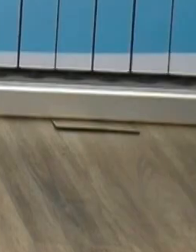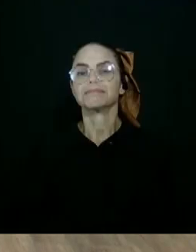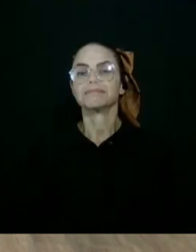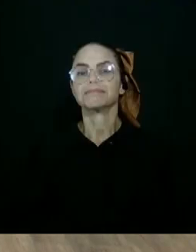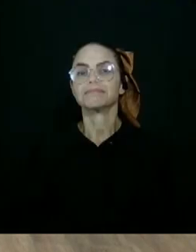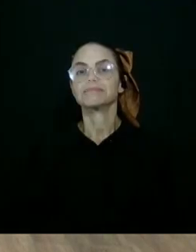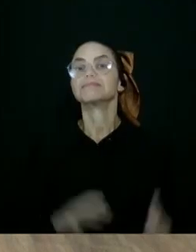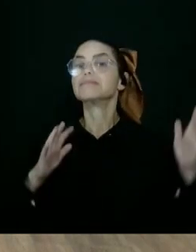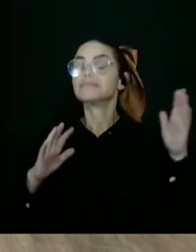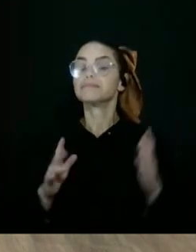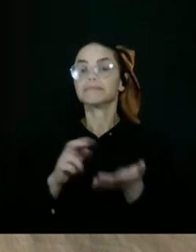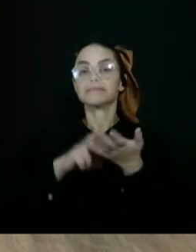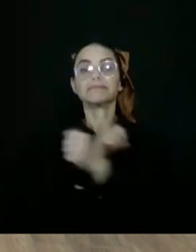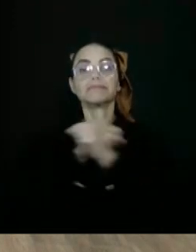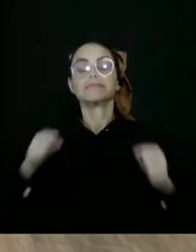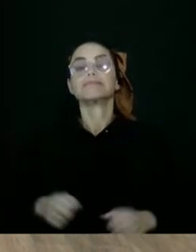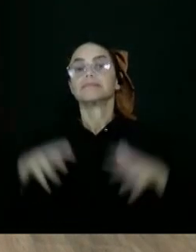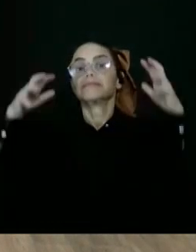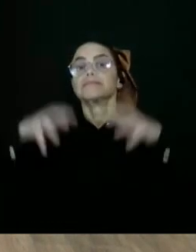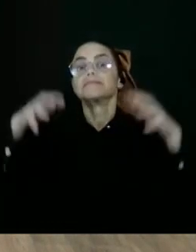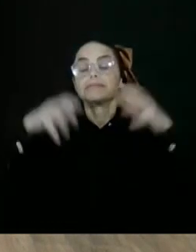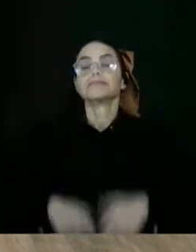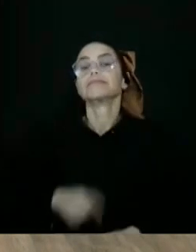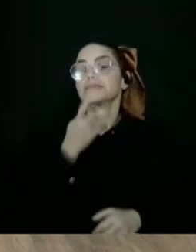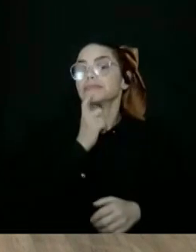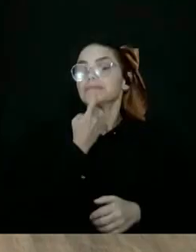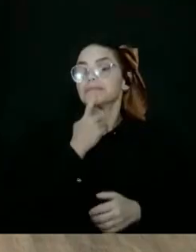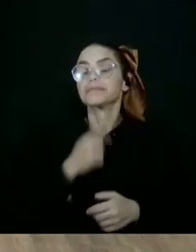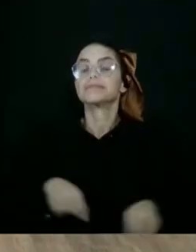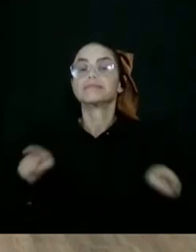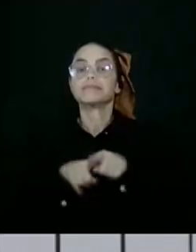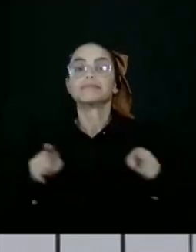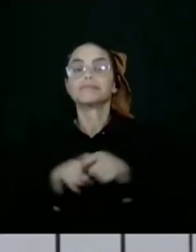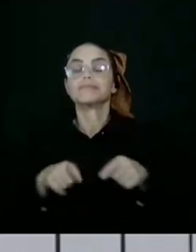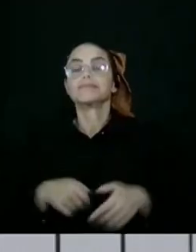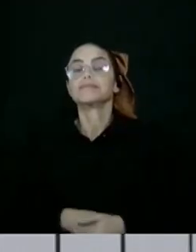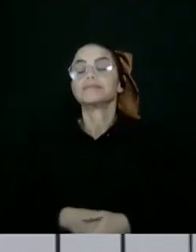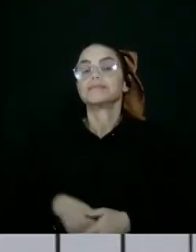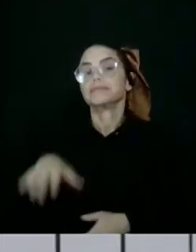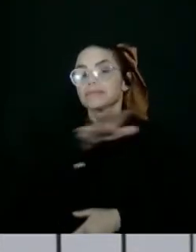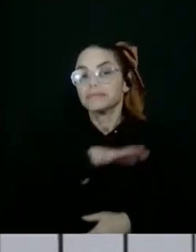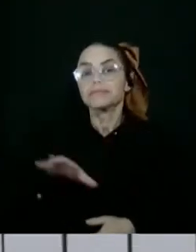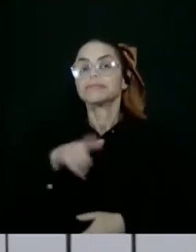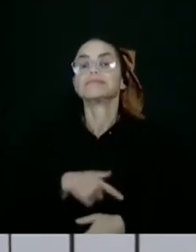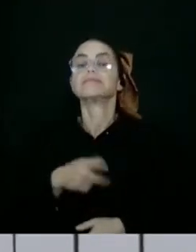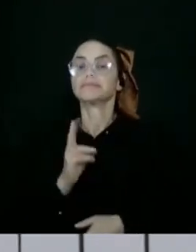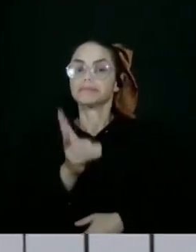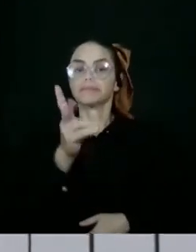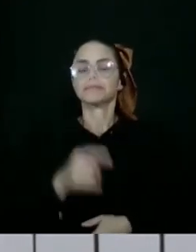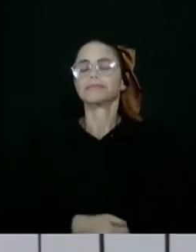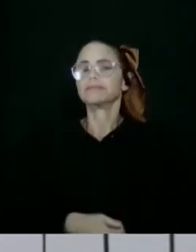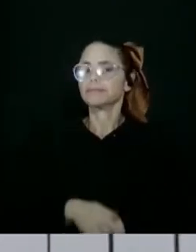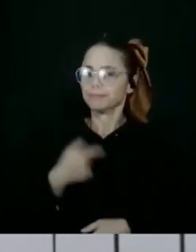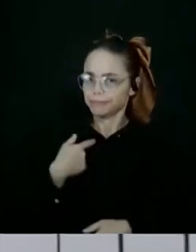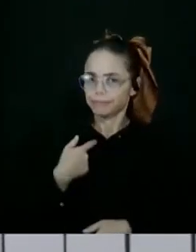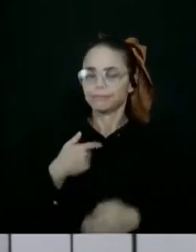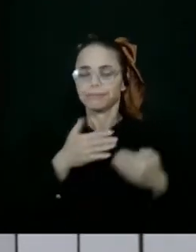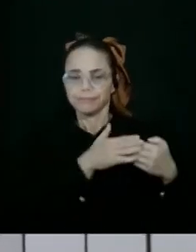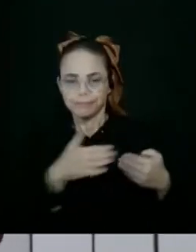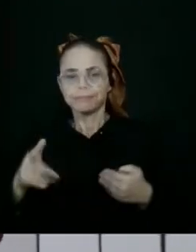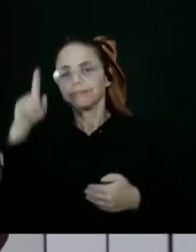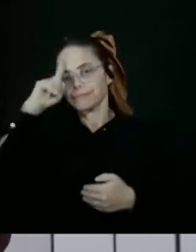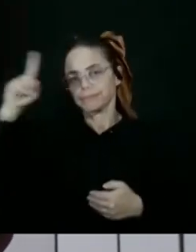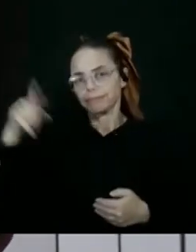Manhã com muita chuva aqui em Campinas e também na região, e o tempo deve permanecer instável, viu, ao longo do dia. A